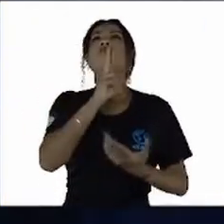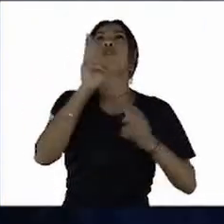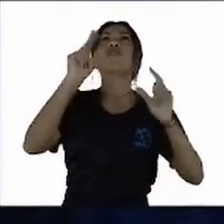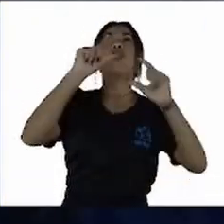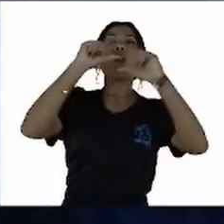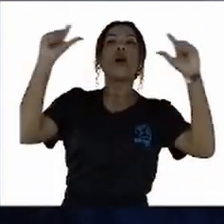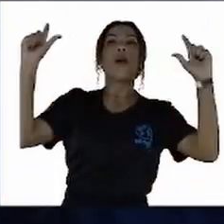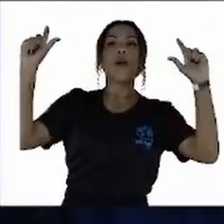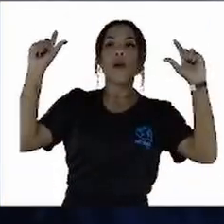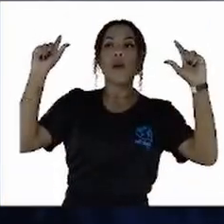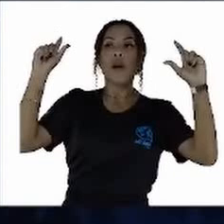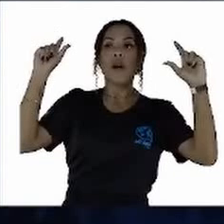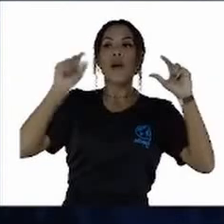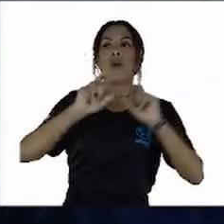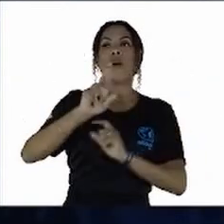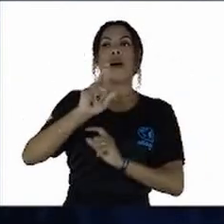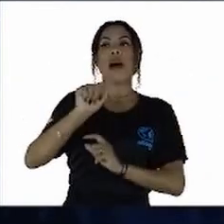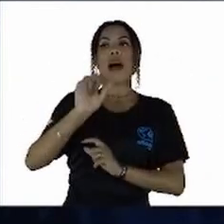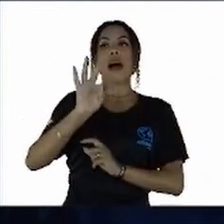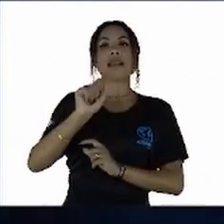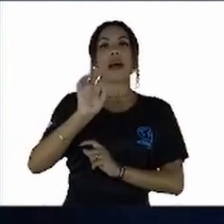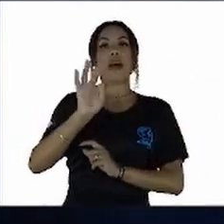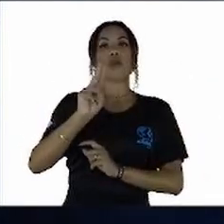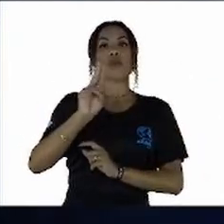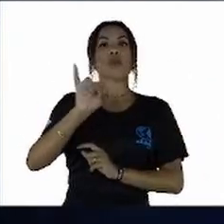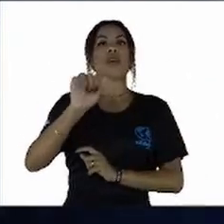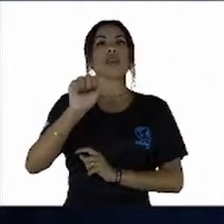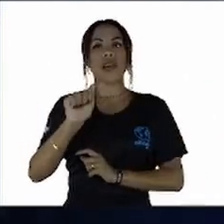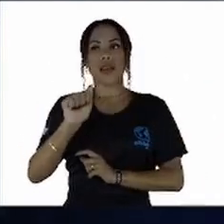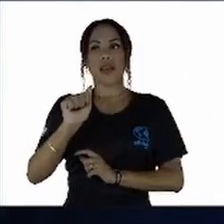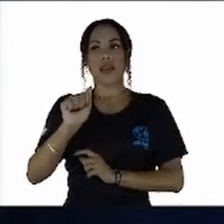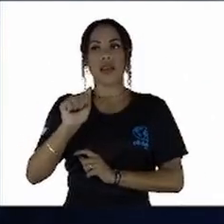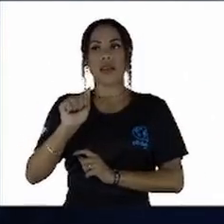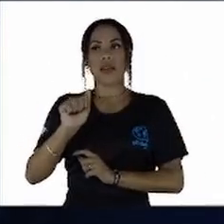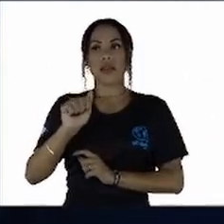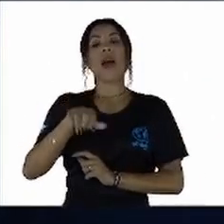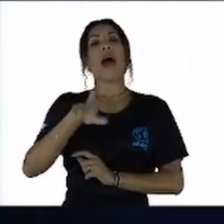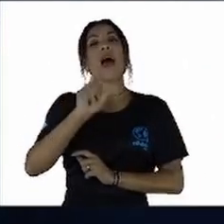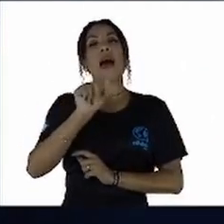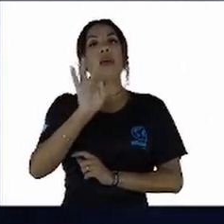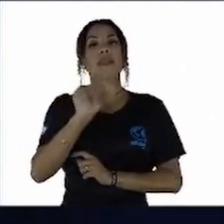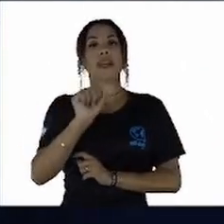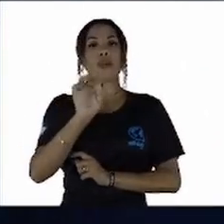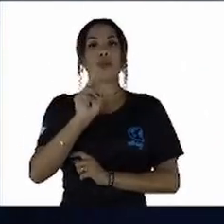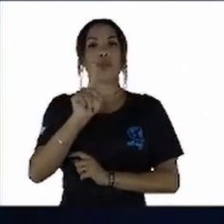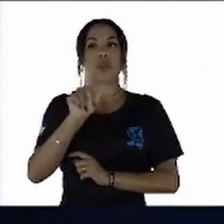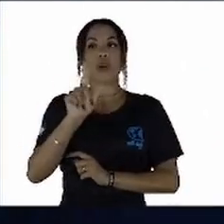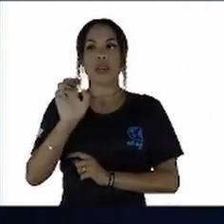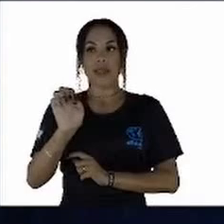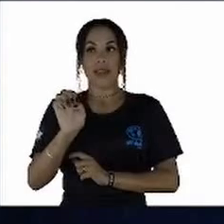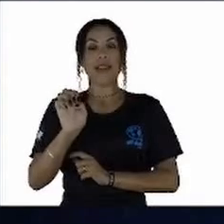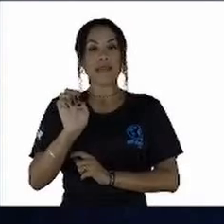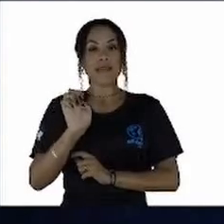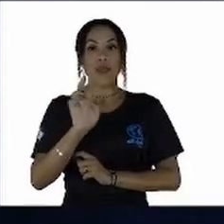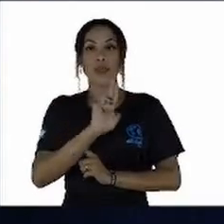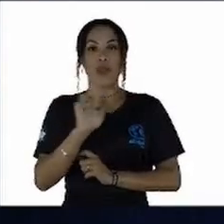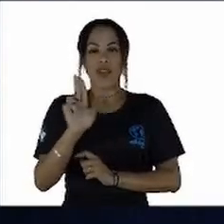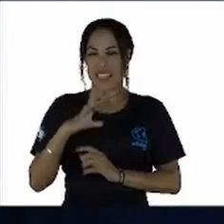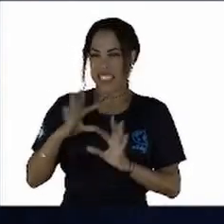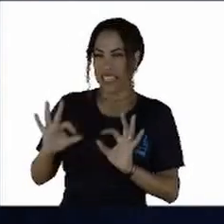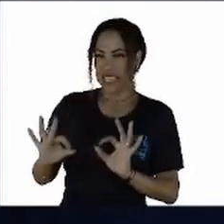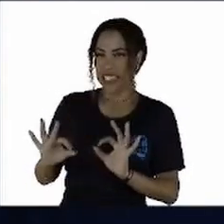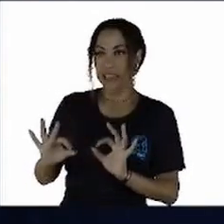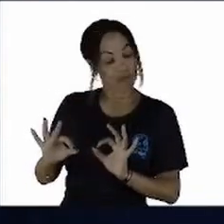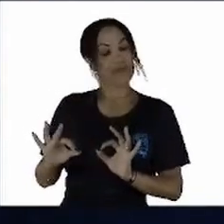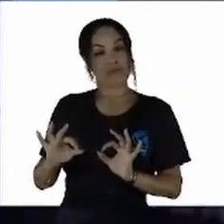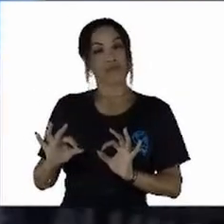quê? Ratatouille. Ratatouille? Ratatouille. Ratatouille? É. Nome do restaurante. Tem certeza?